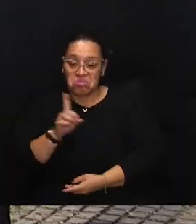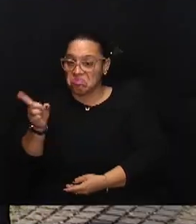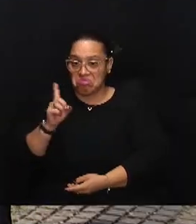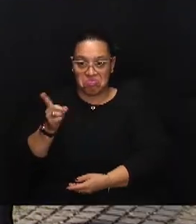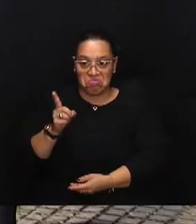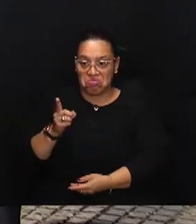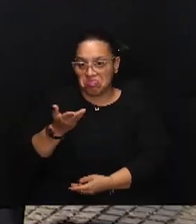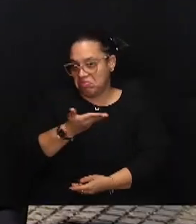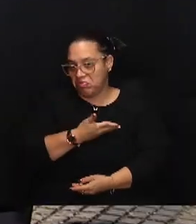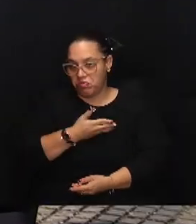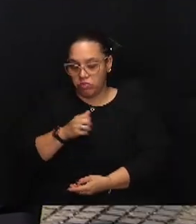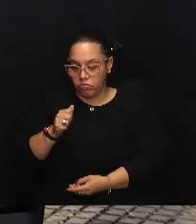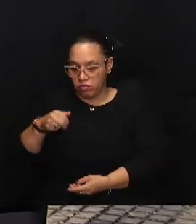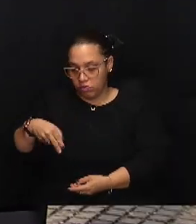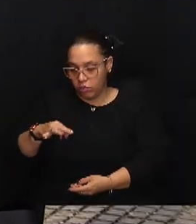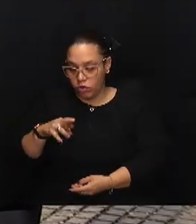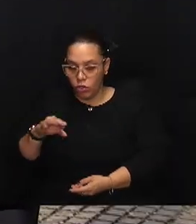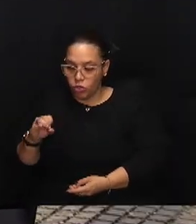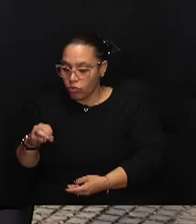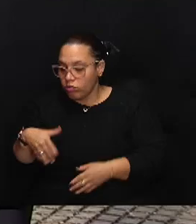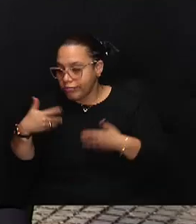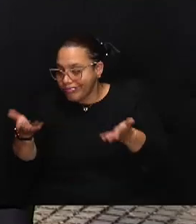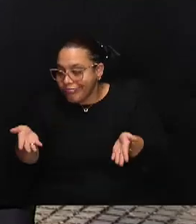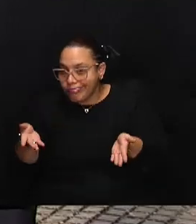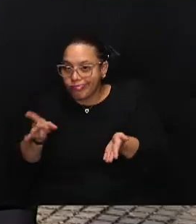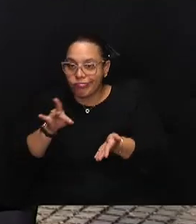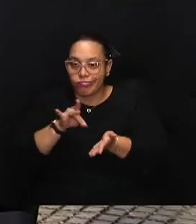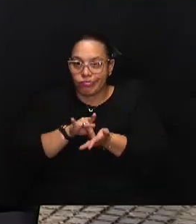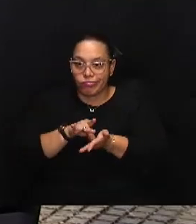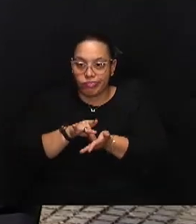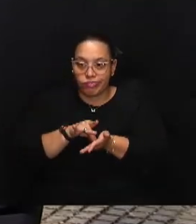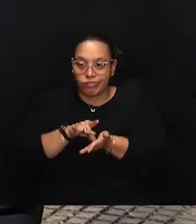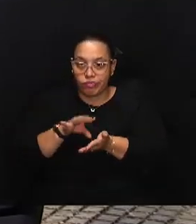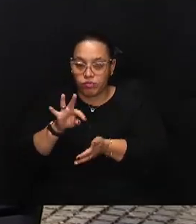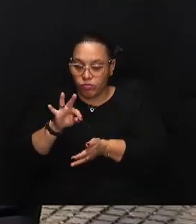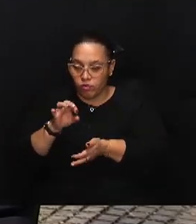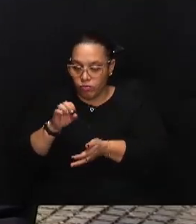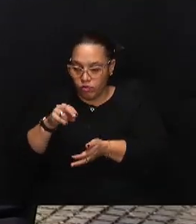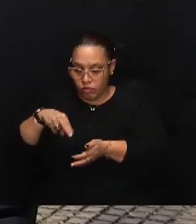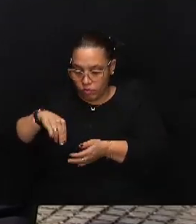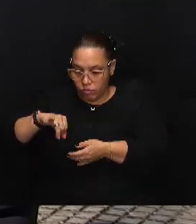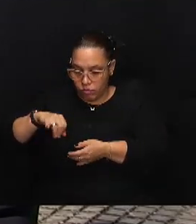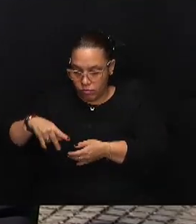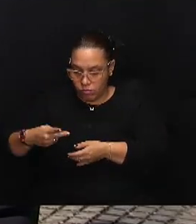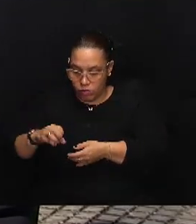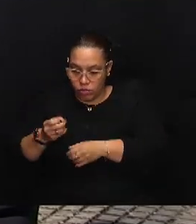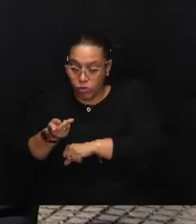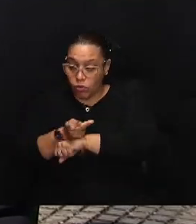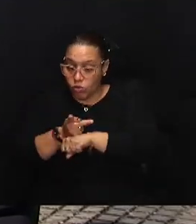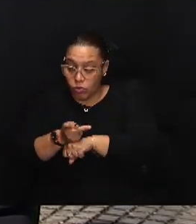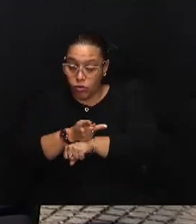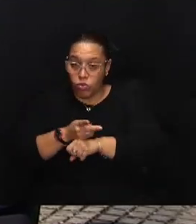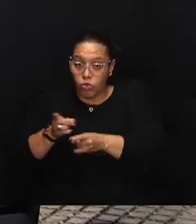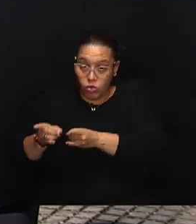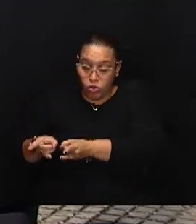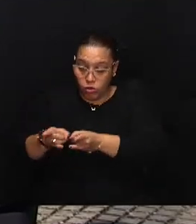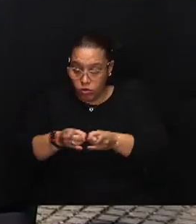amigo do Antônio, enfim. O fato é que o Antônio Africano, além de ter se tornado o milagreiro mais procurado aqui do